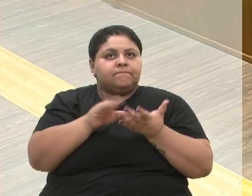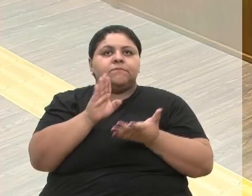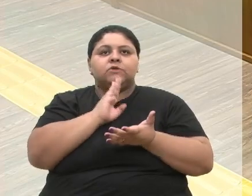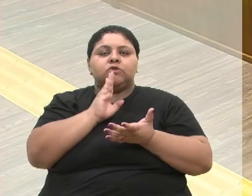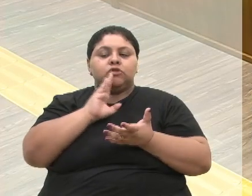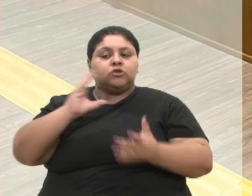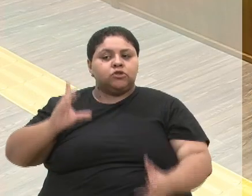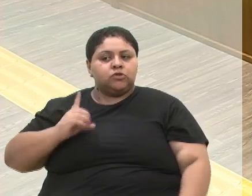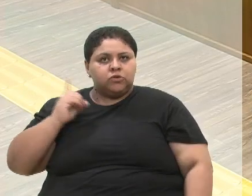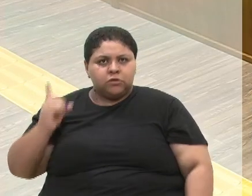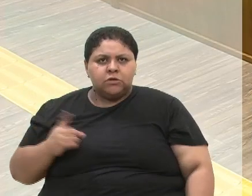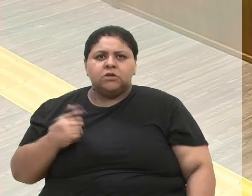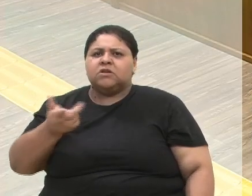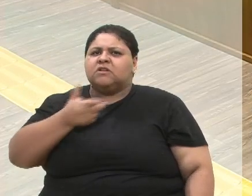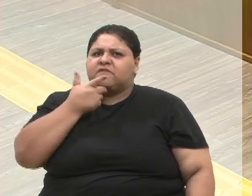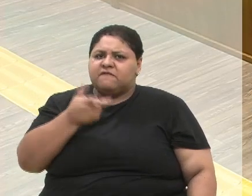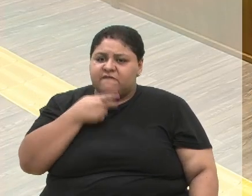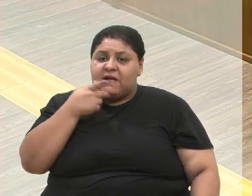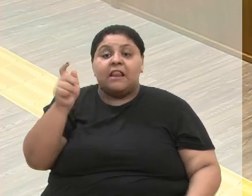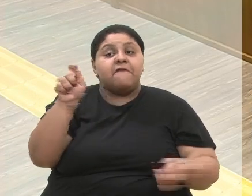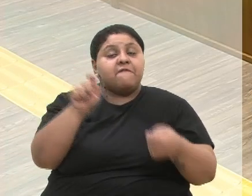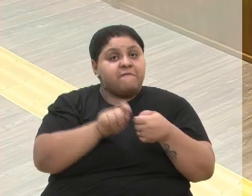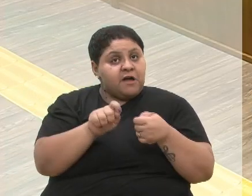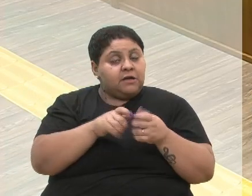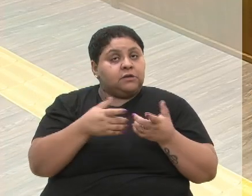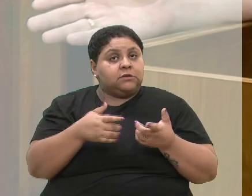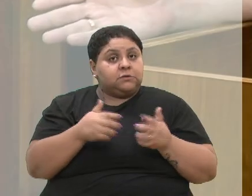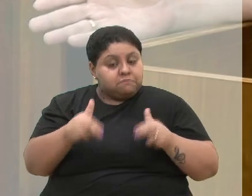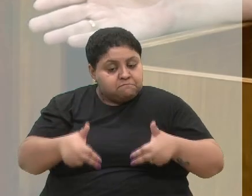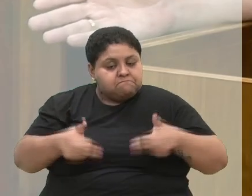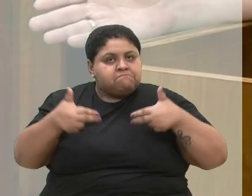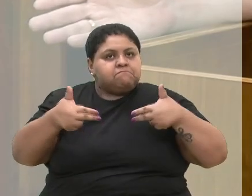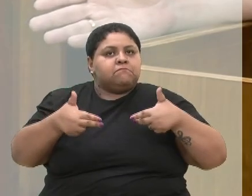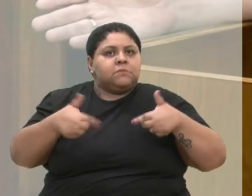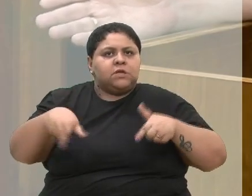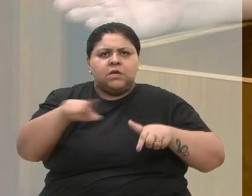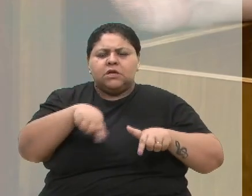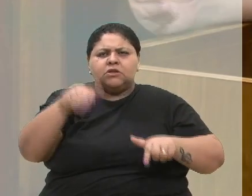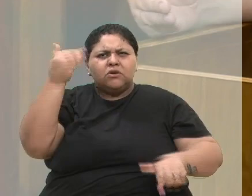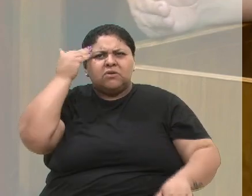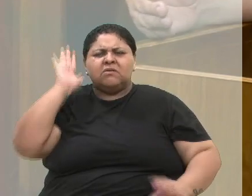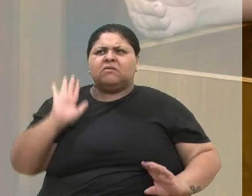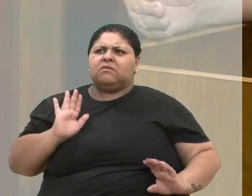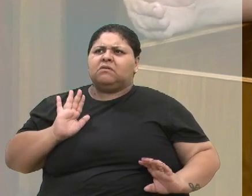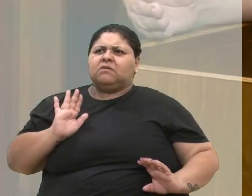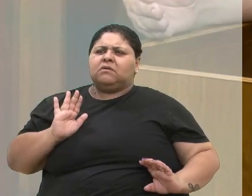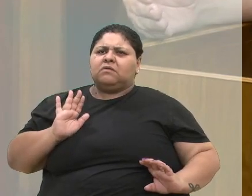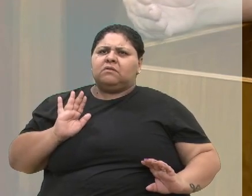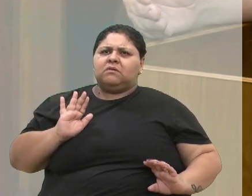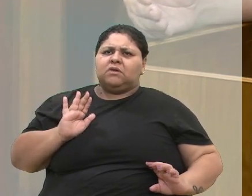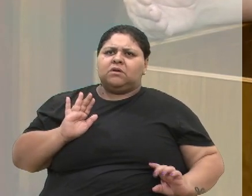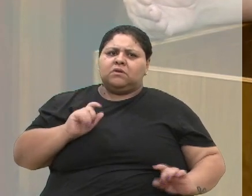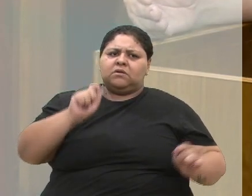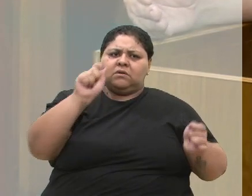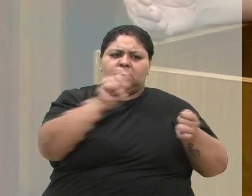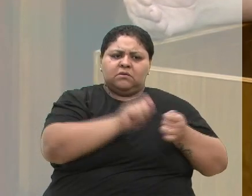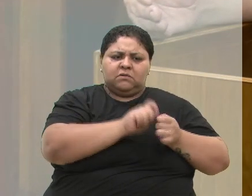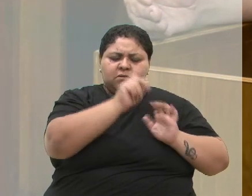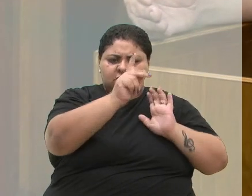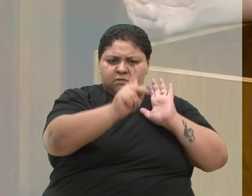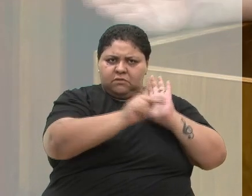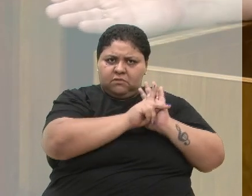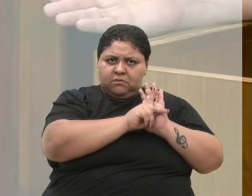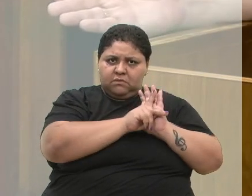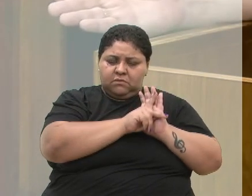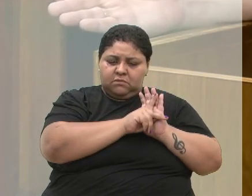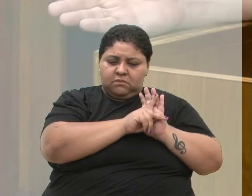deputado que fala e faz. Então, é isso que eu não entendo. Deixaram de fazer o projeto,